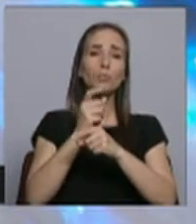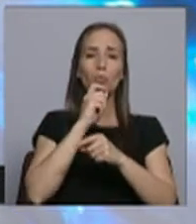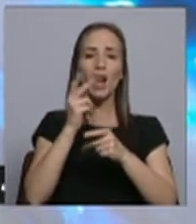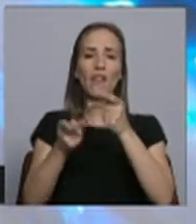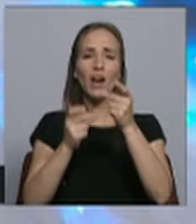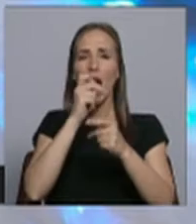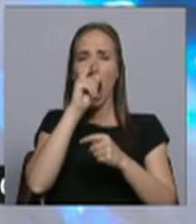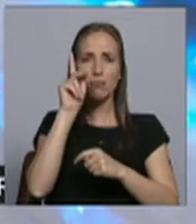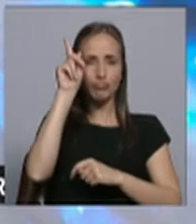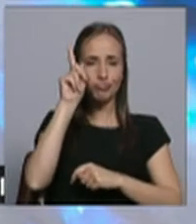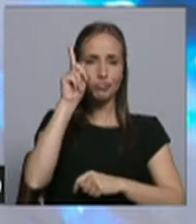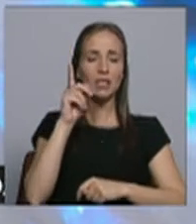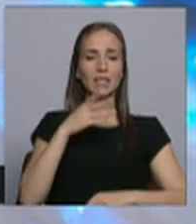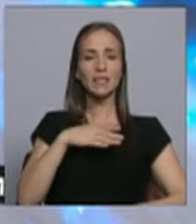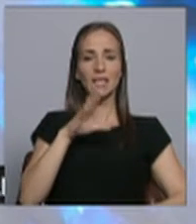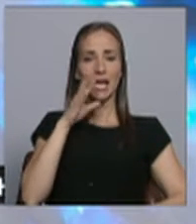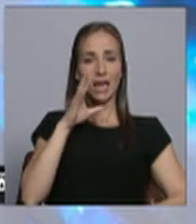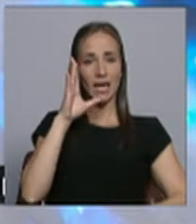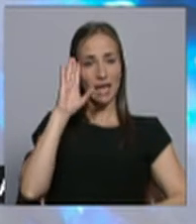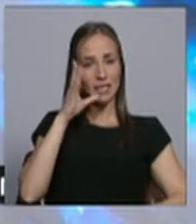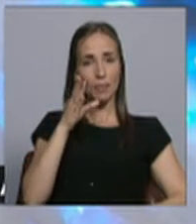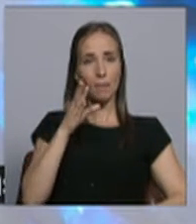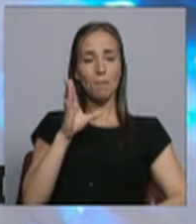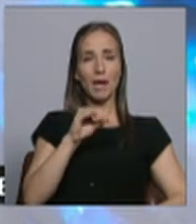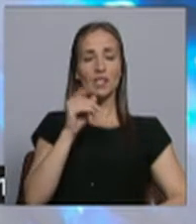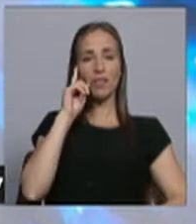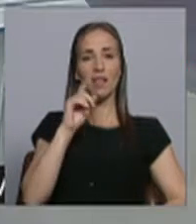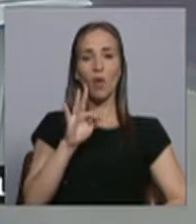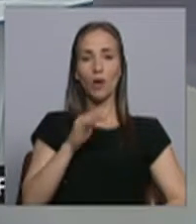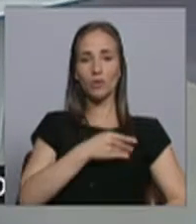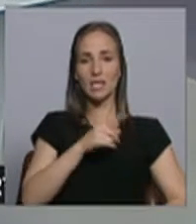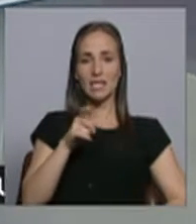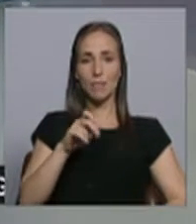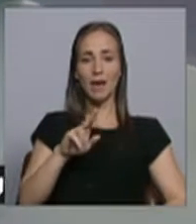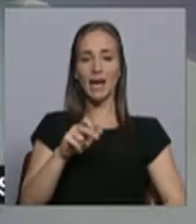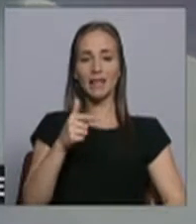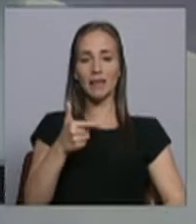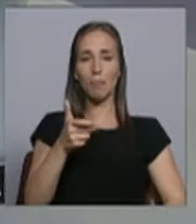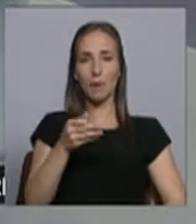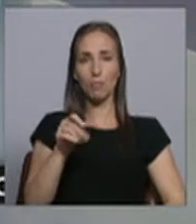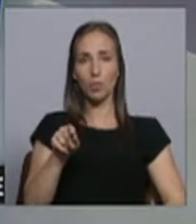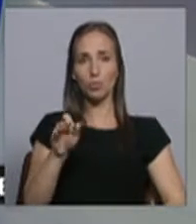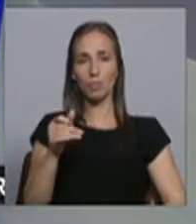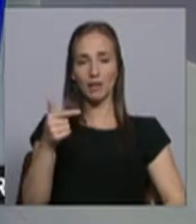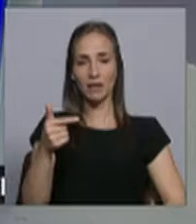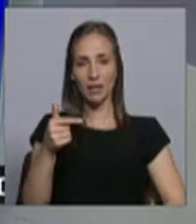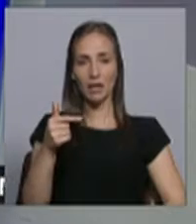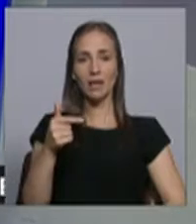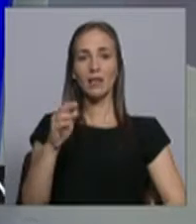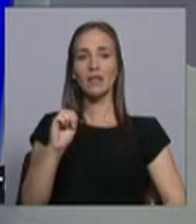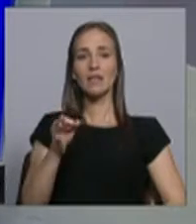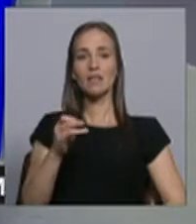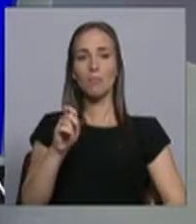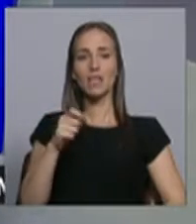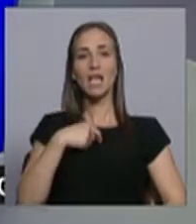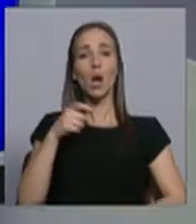quiserem saber mais sobre a Space Perspective, no dia 4 de dezembro, procurem rtp.pt Space Perspective, porque eu entrevistei a Jane Pointer, que é